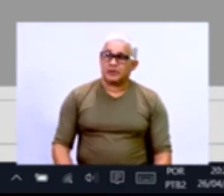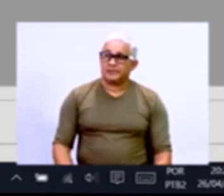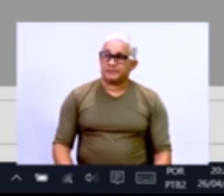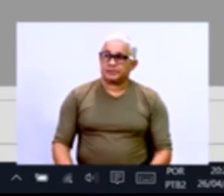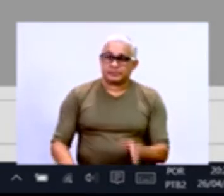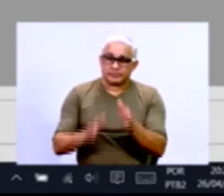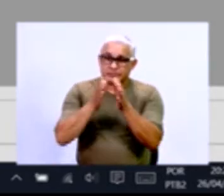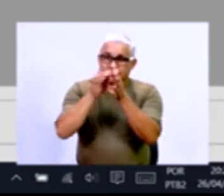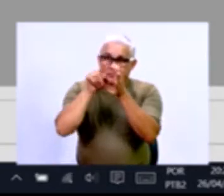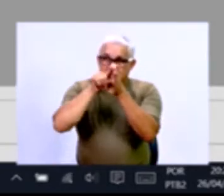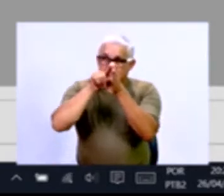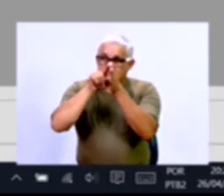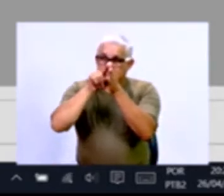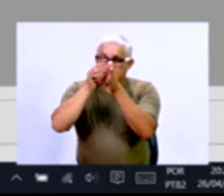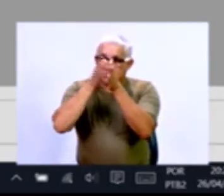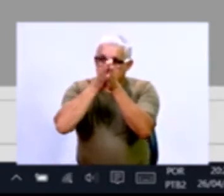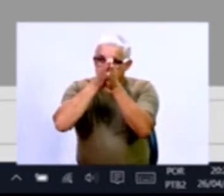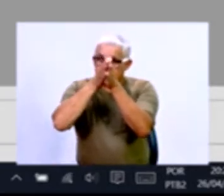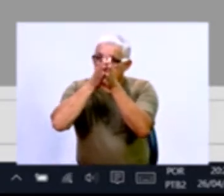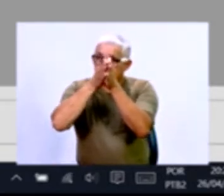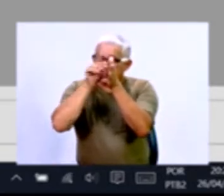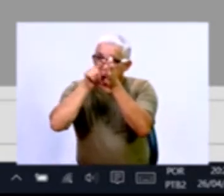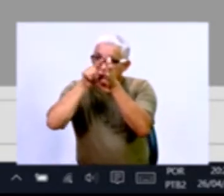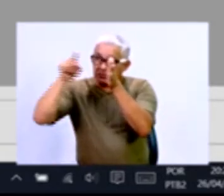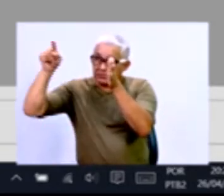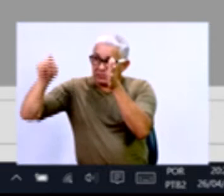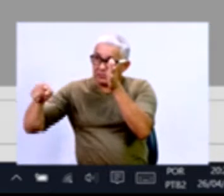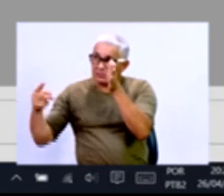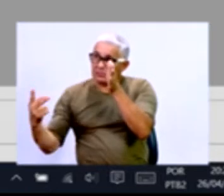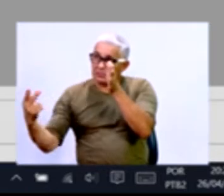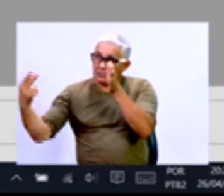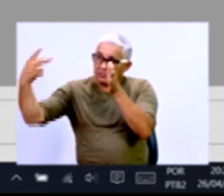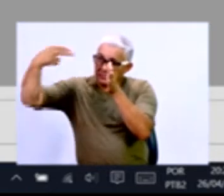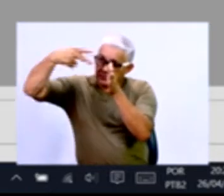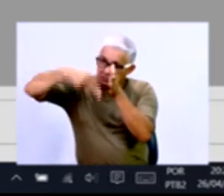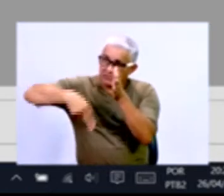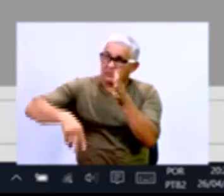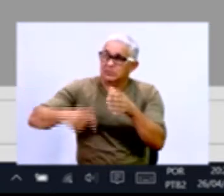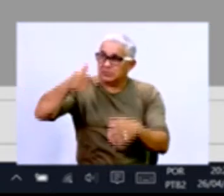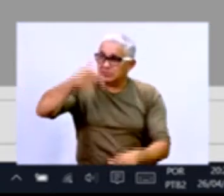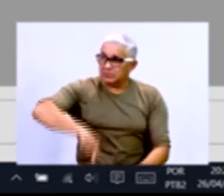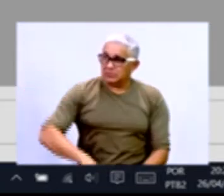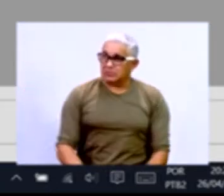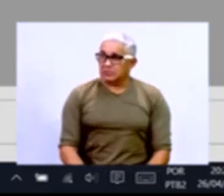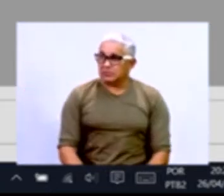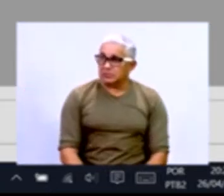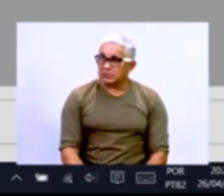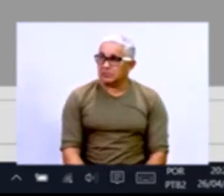da música.